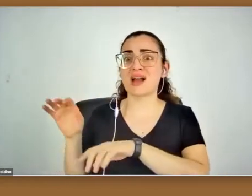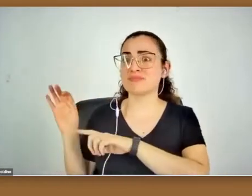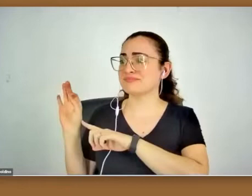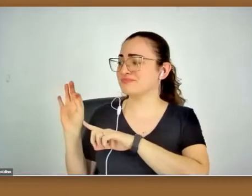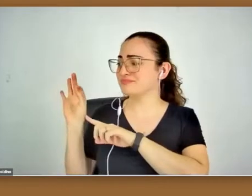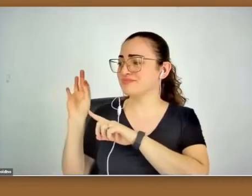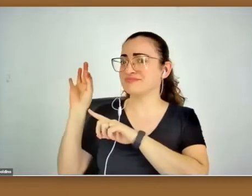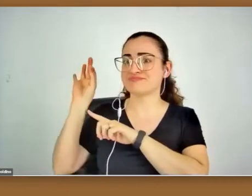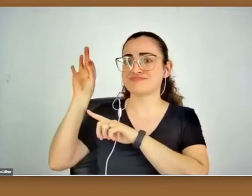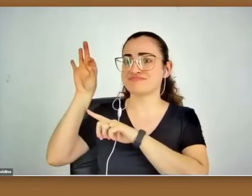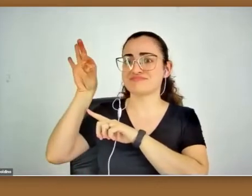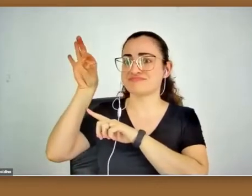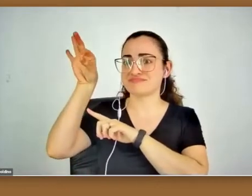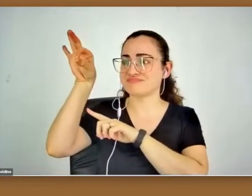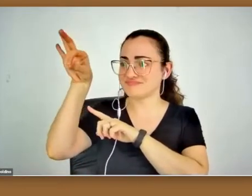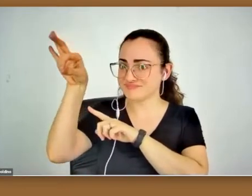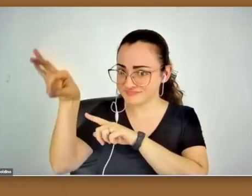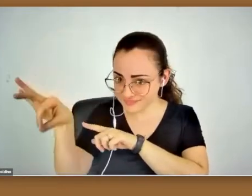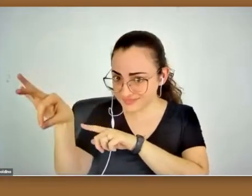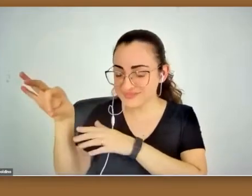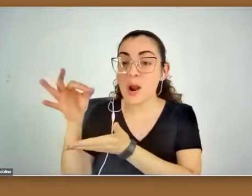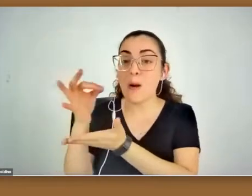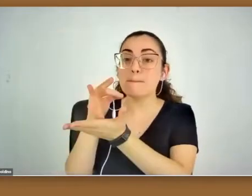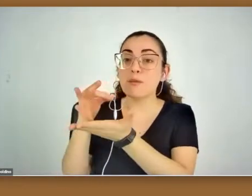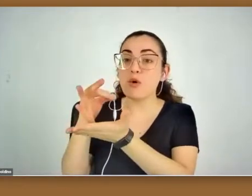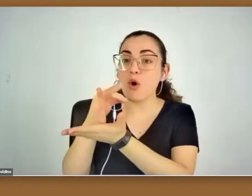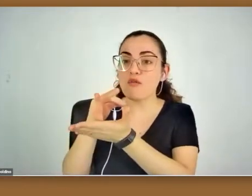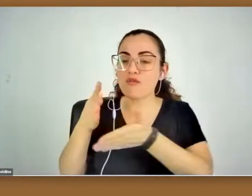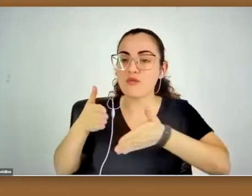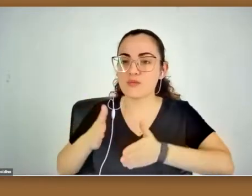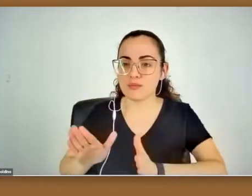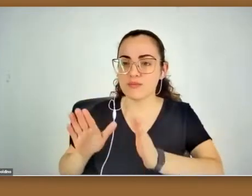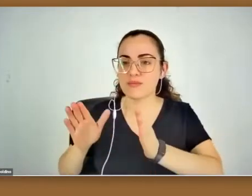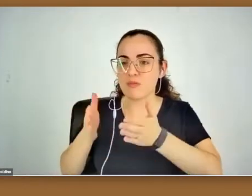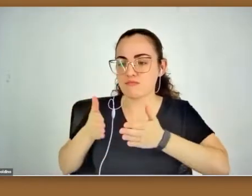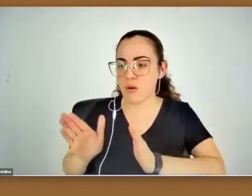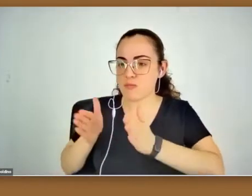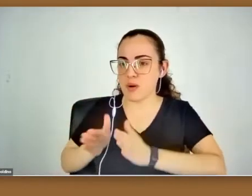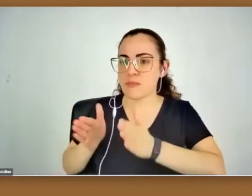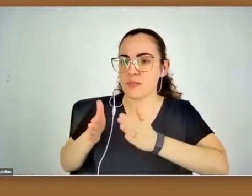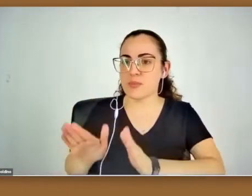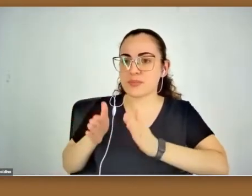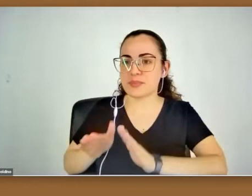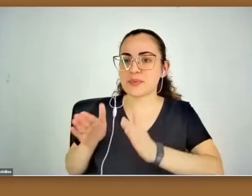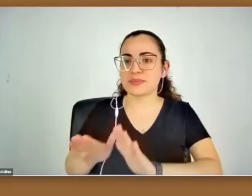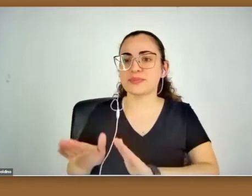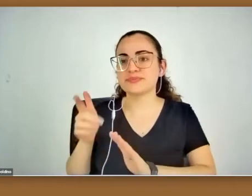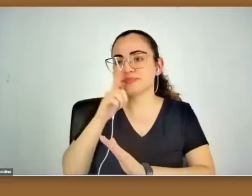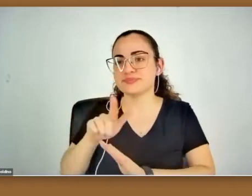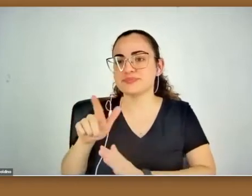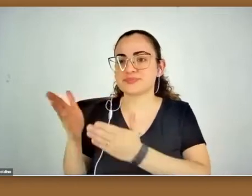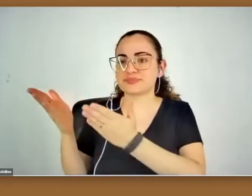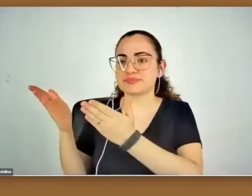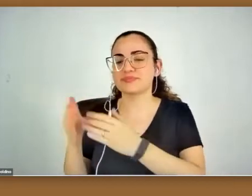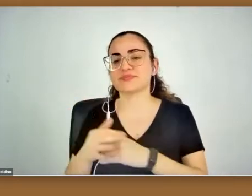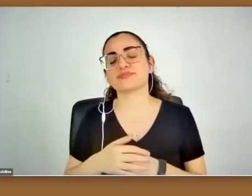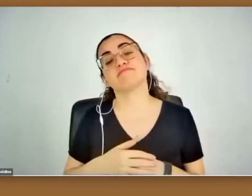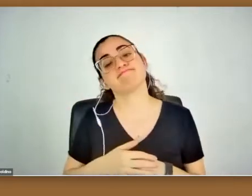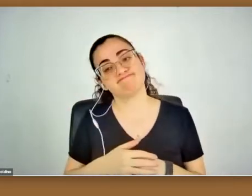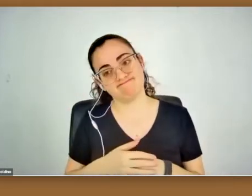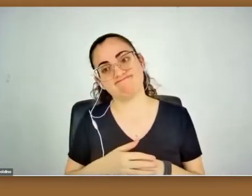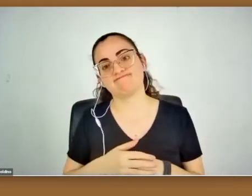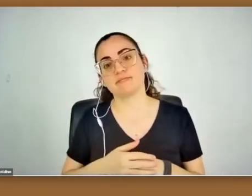vá lá e põe o ovinho dela. E aí até dentro das nossas casas também a gente tem que ter essa preocupação